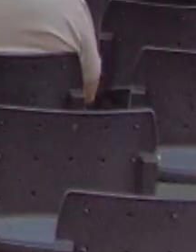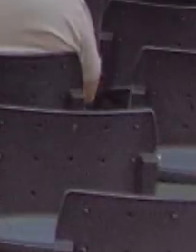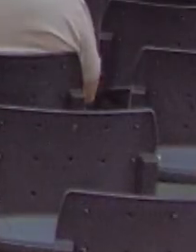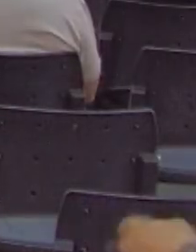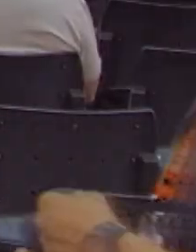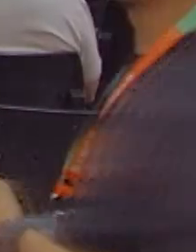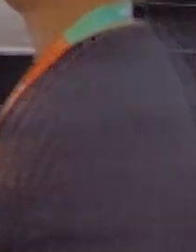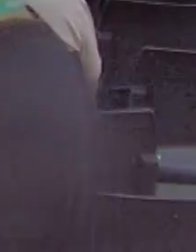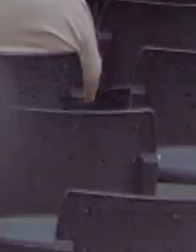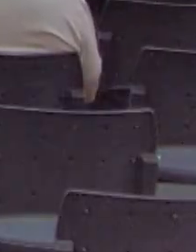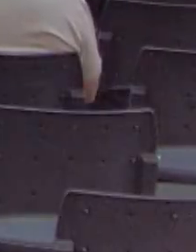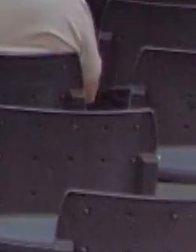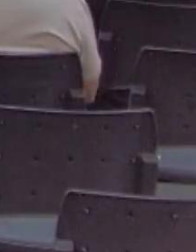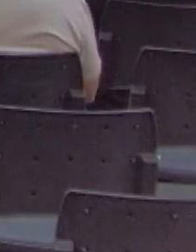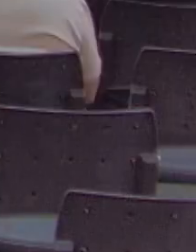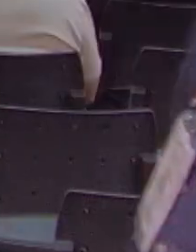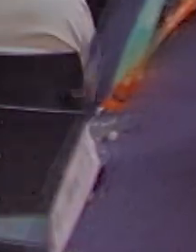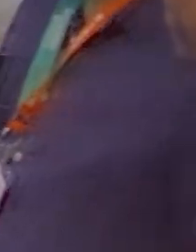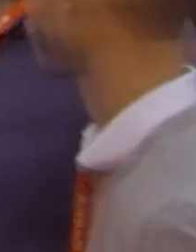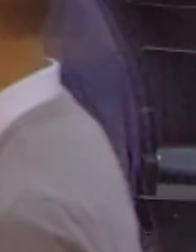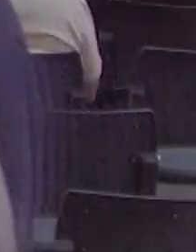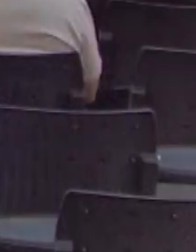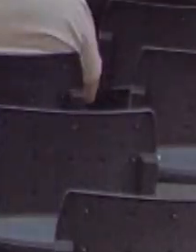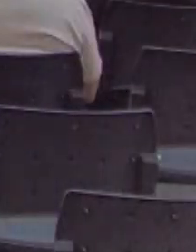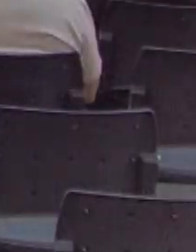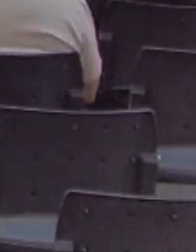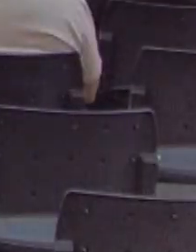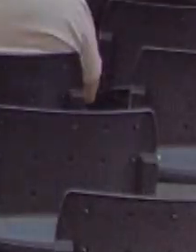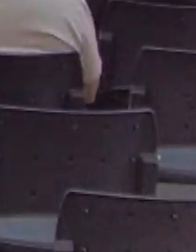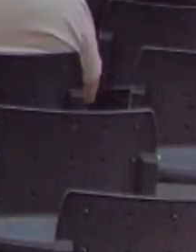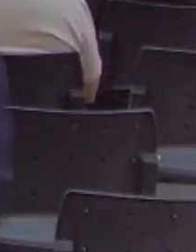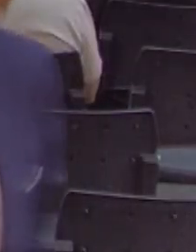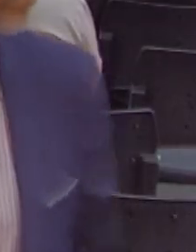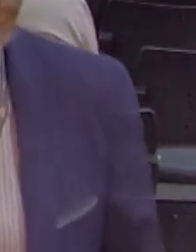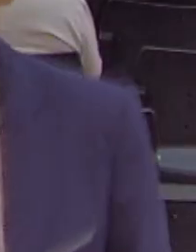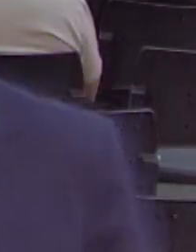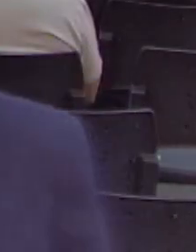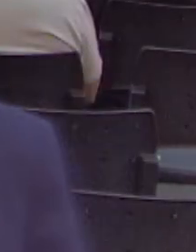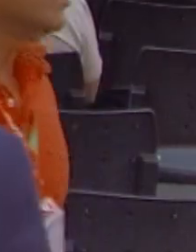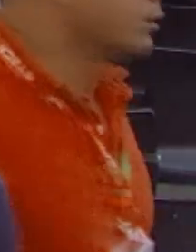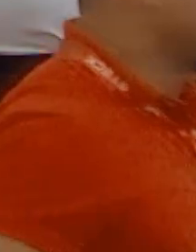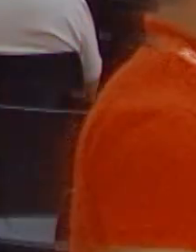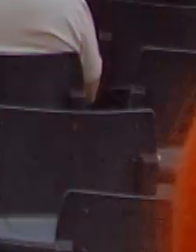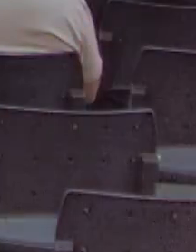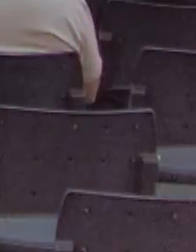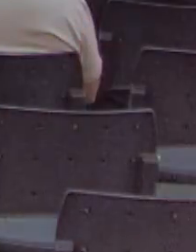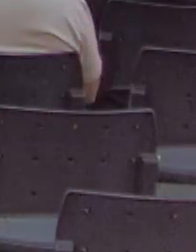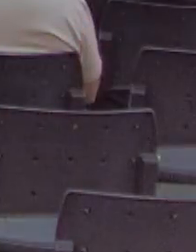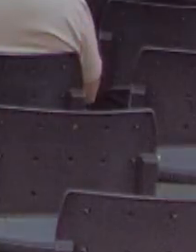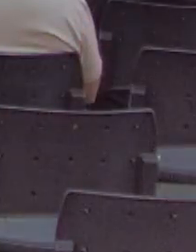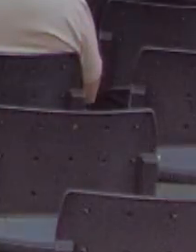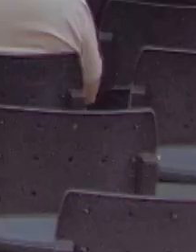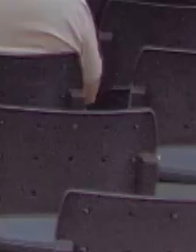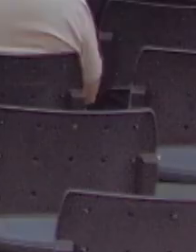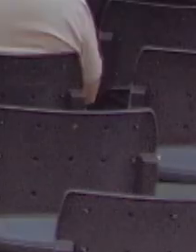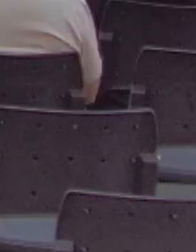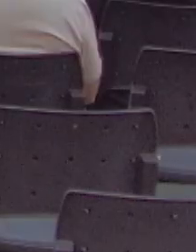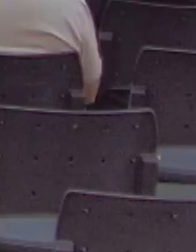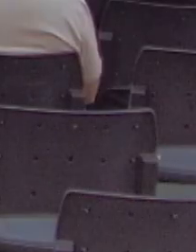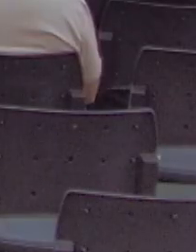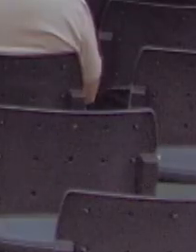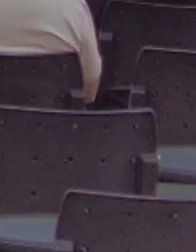Para as considerações iniciais, passo a palavra ao nosso moderador, Dionísio Clavidianos. Bom